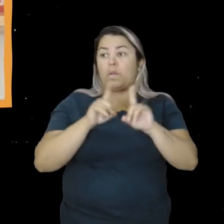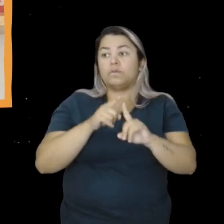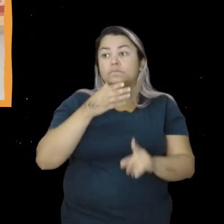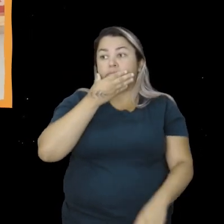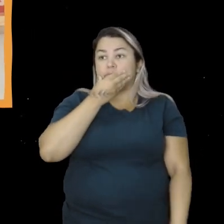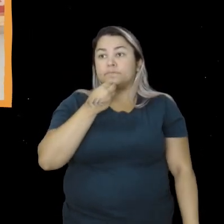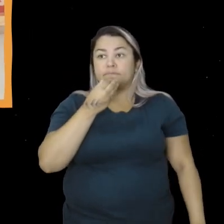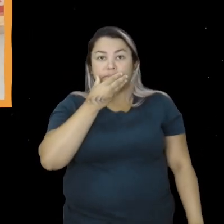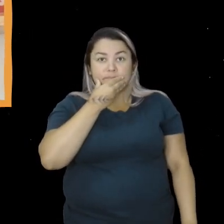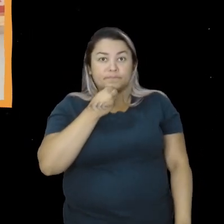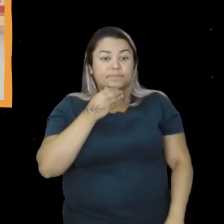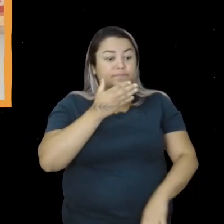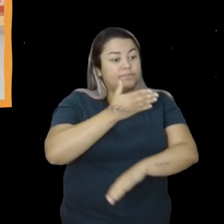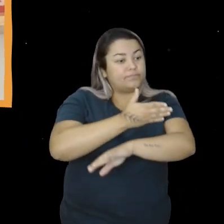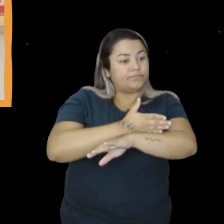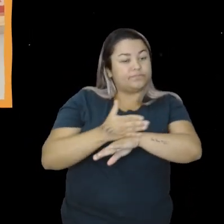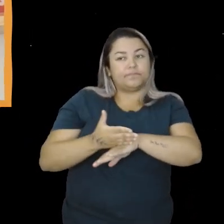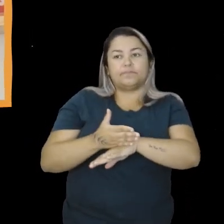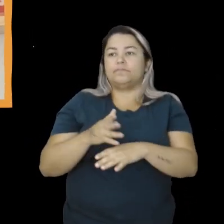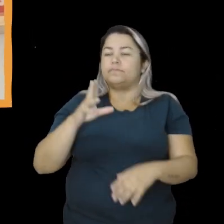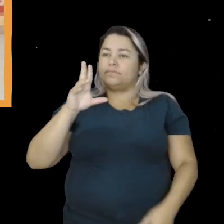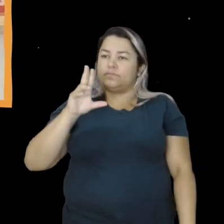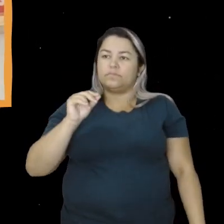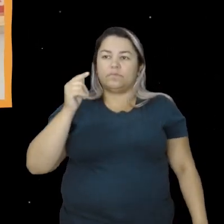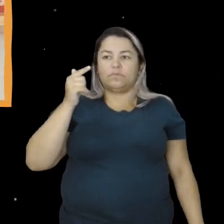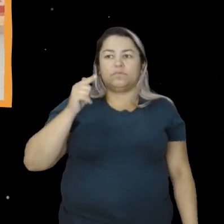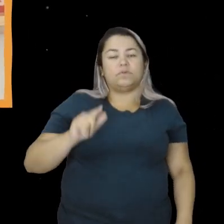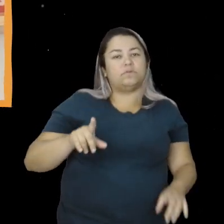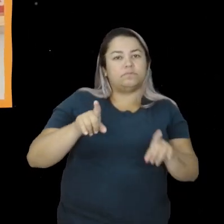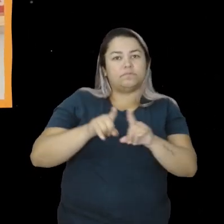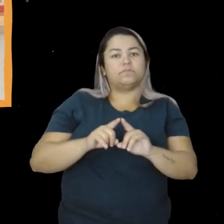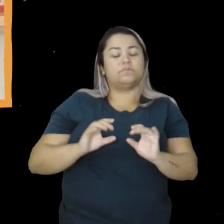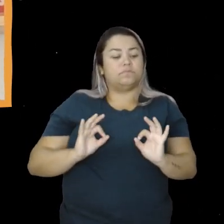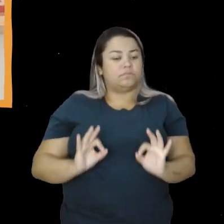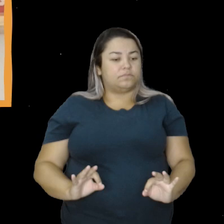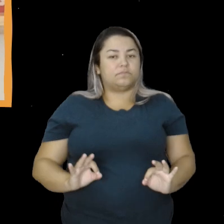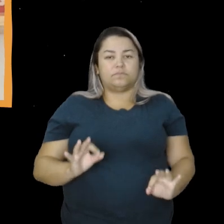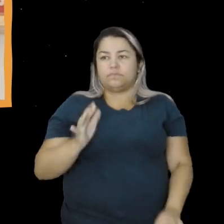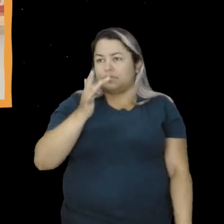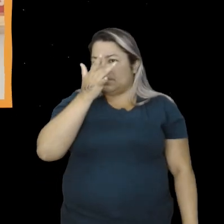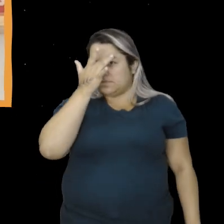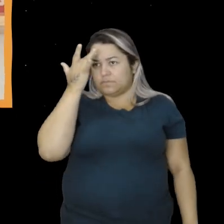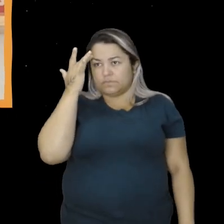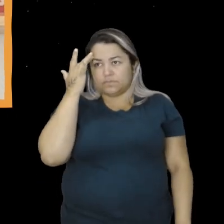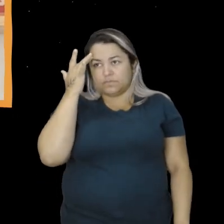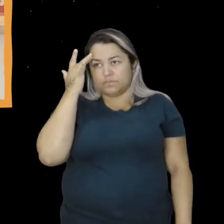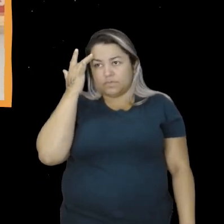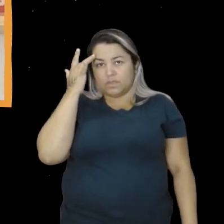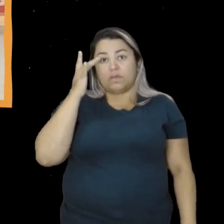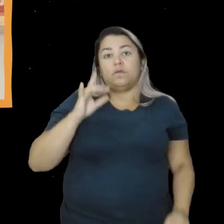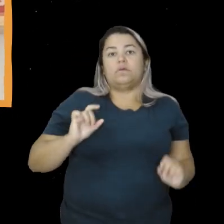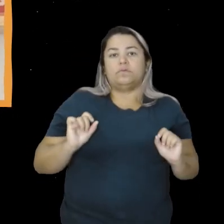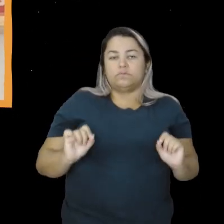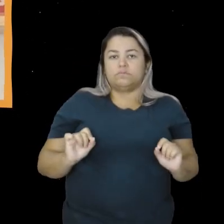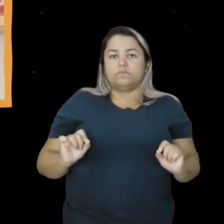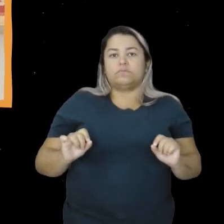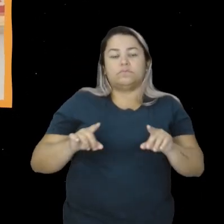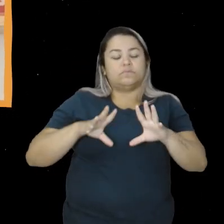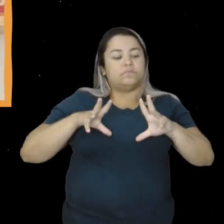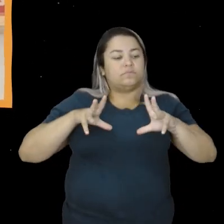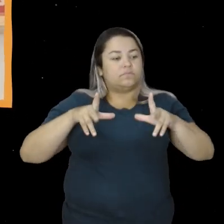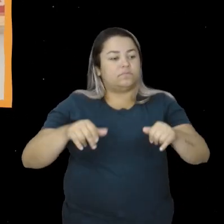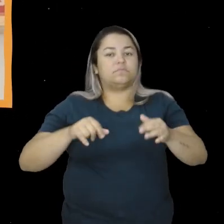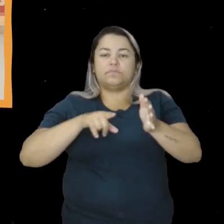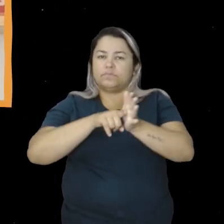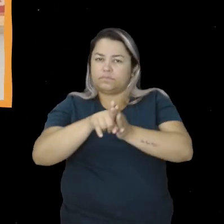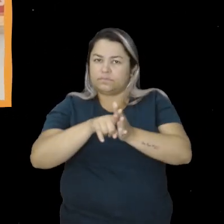cis, e de achar que todas as outras pessoas não são dignas nem de serem consideradas gentes ocupando aquela terra. Então, toda a forma de exploração do nosso